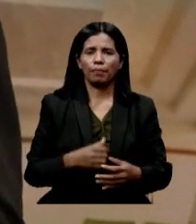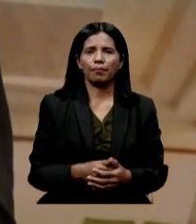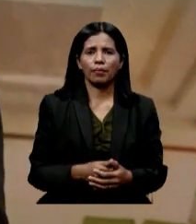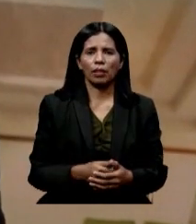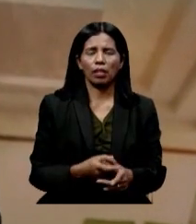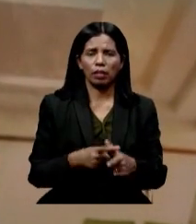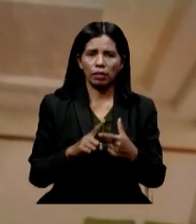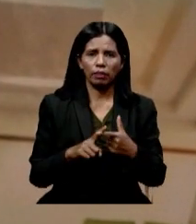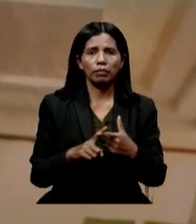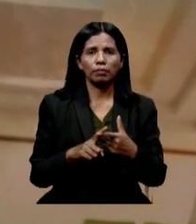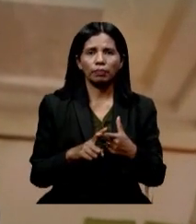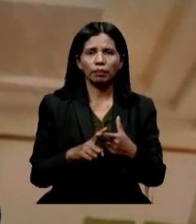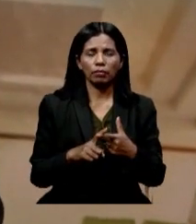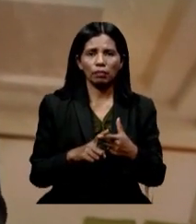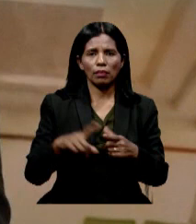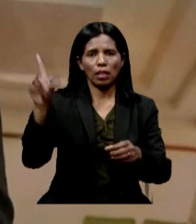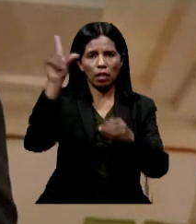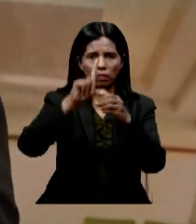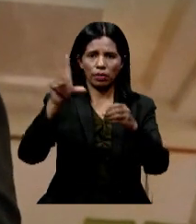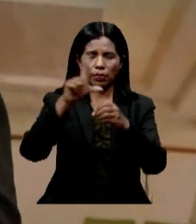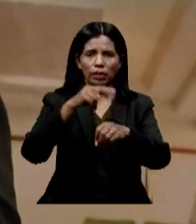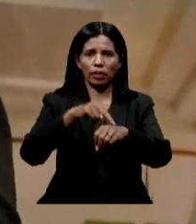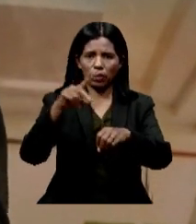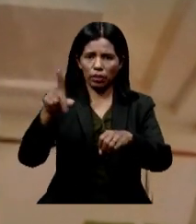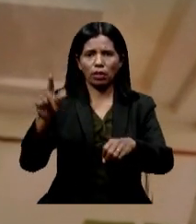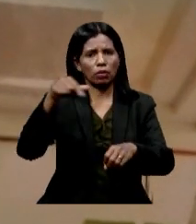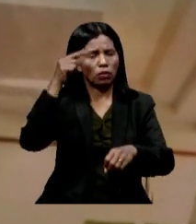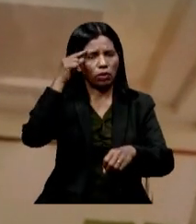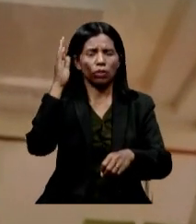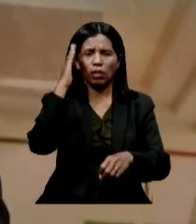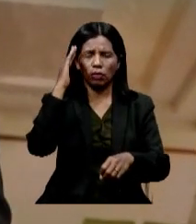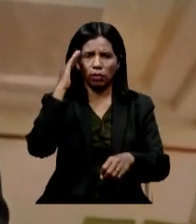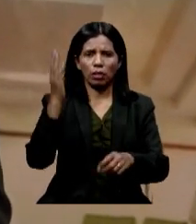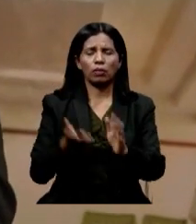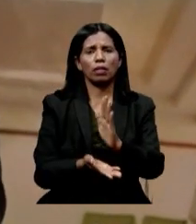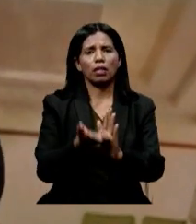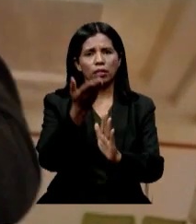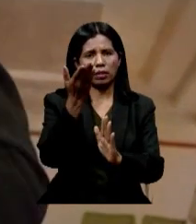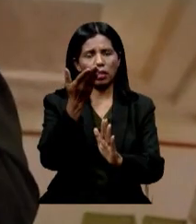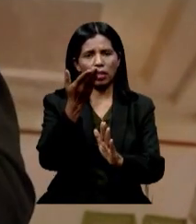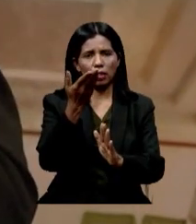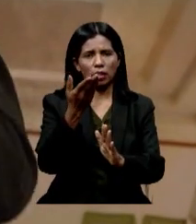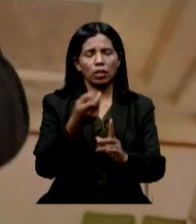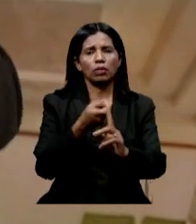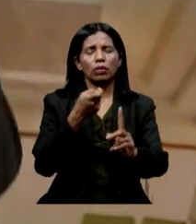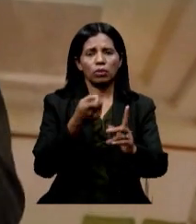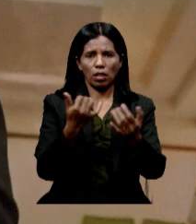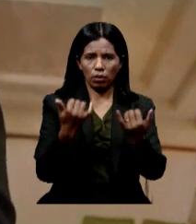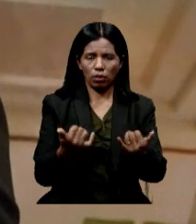nemos ba laboratório nacional governo hanoi hela atuasan ye status ne kusi unidade da